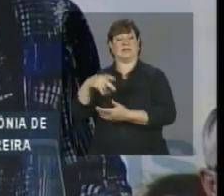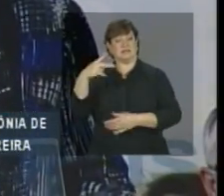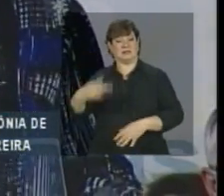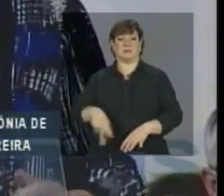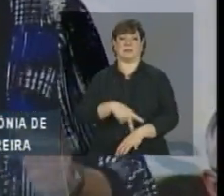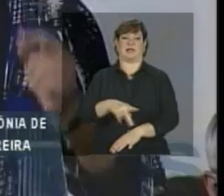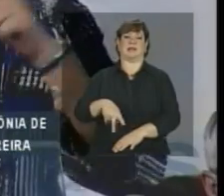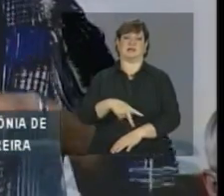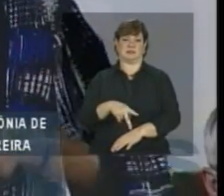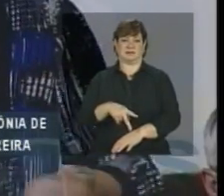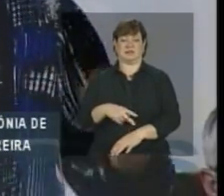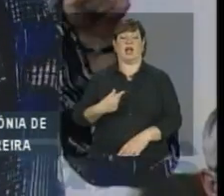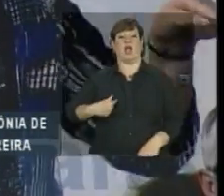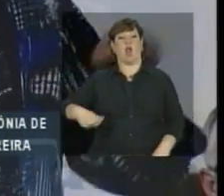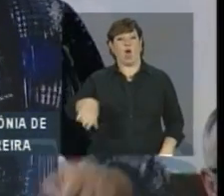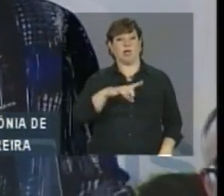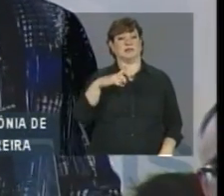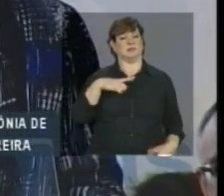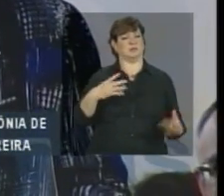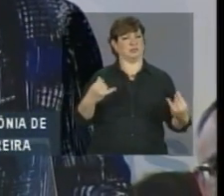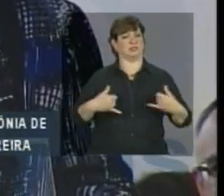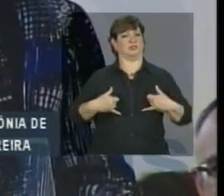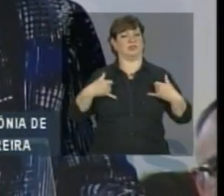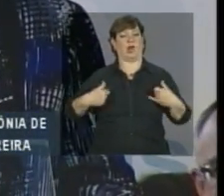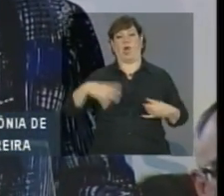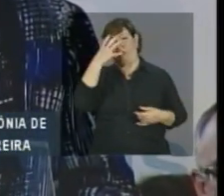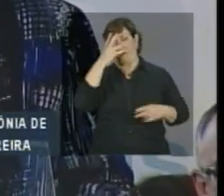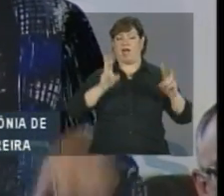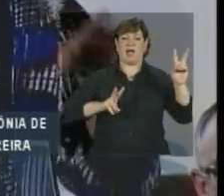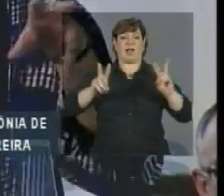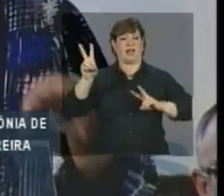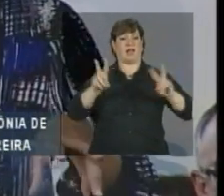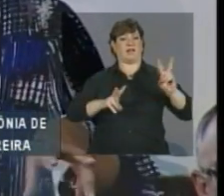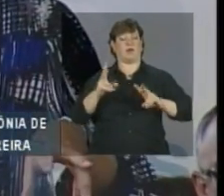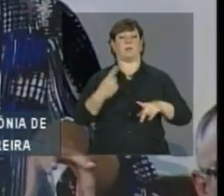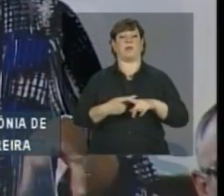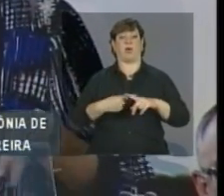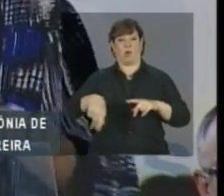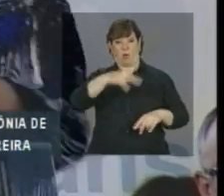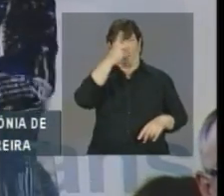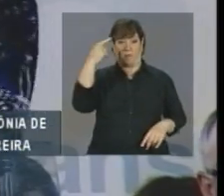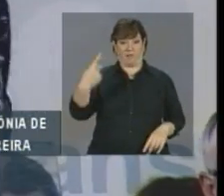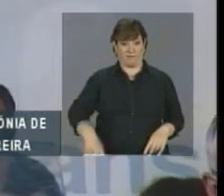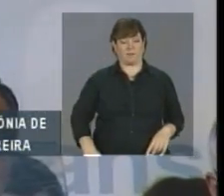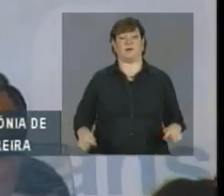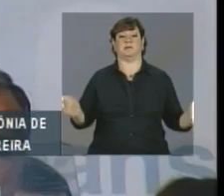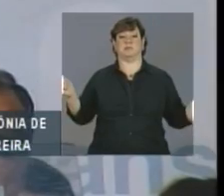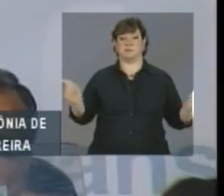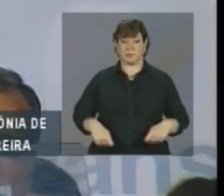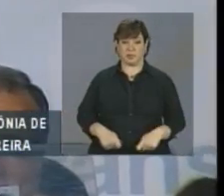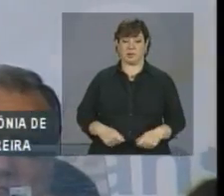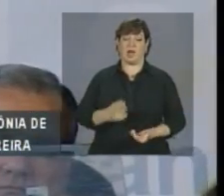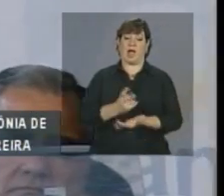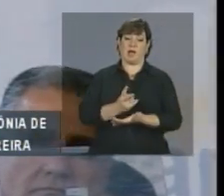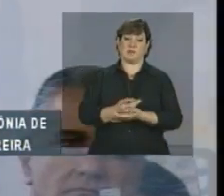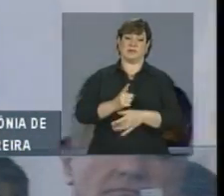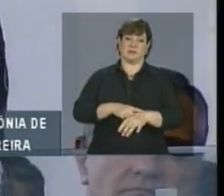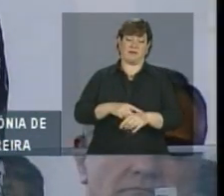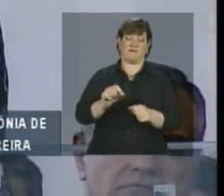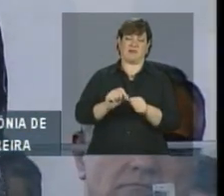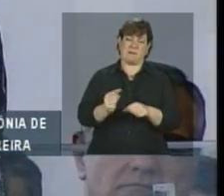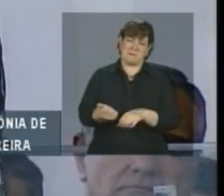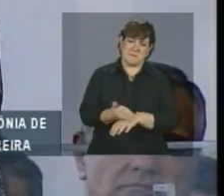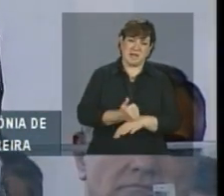país. Nós temos muito orgulho do nosso carnaval. Nós somos um povo que é capaz de, ao mesmo tempo, fazer o